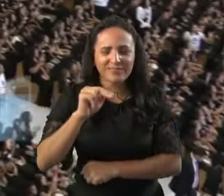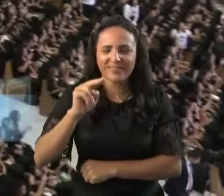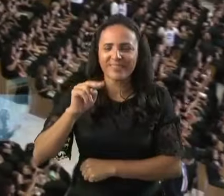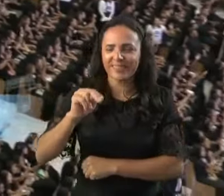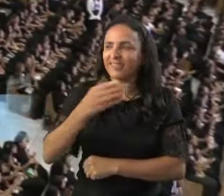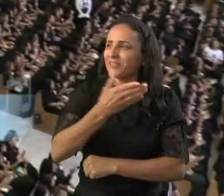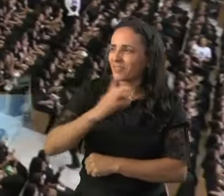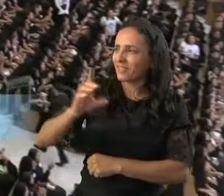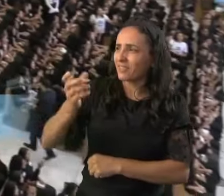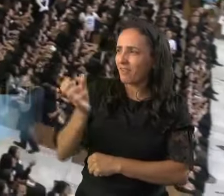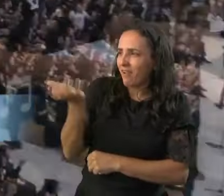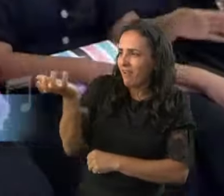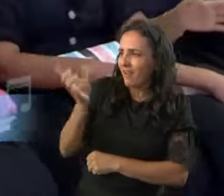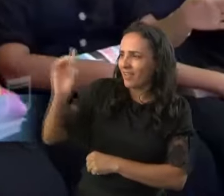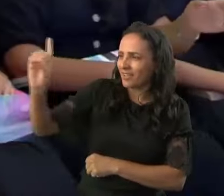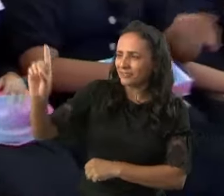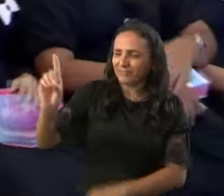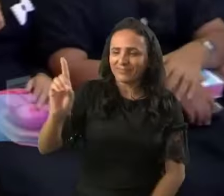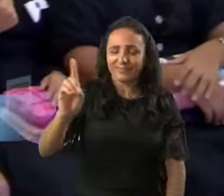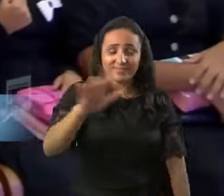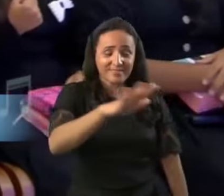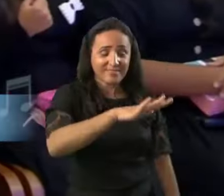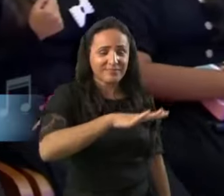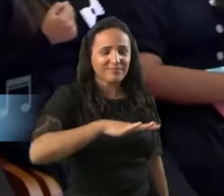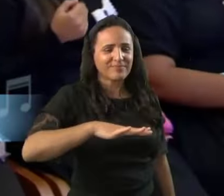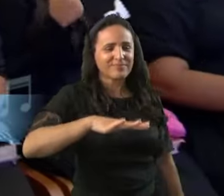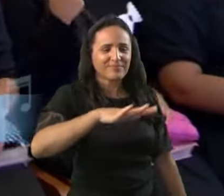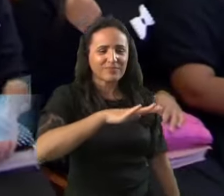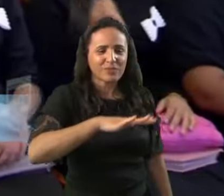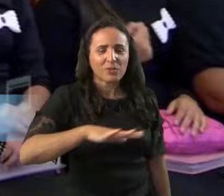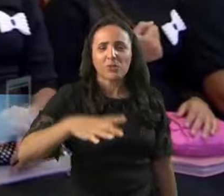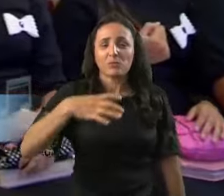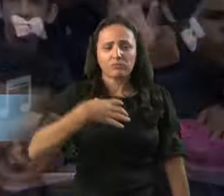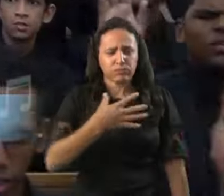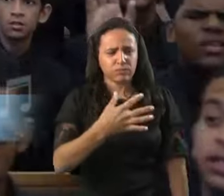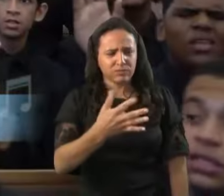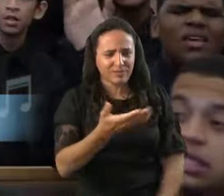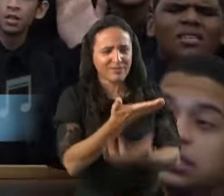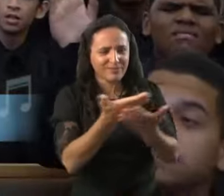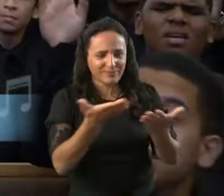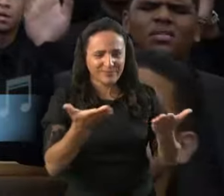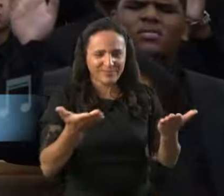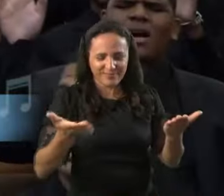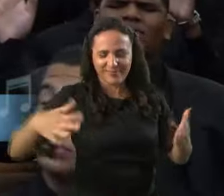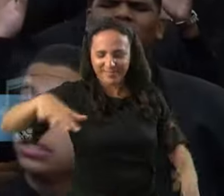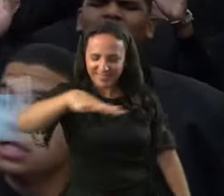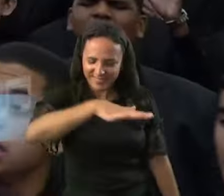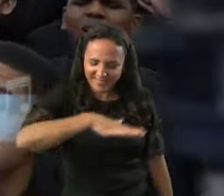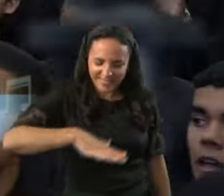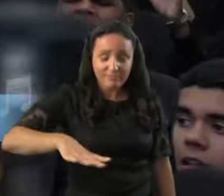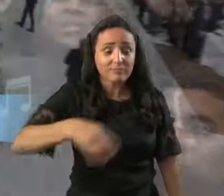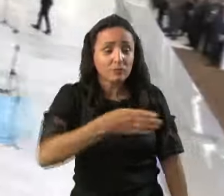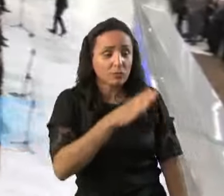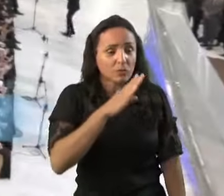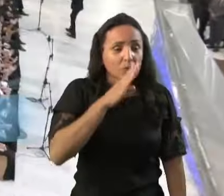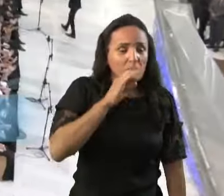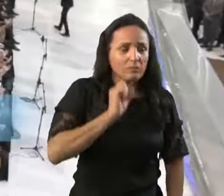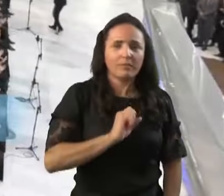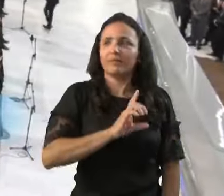Deus, é. Se Ele não quiser aparecer, faz o seu povo entender que meio ao silêncio